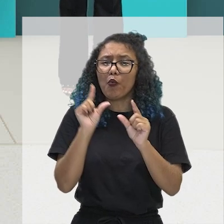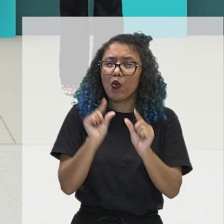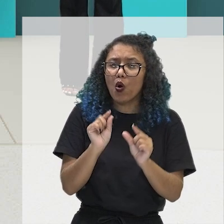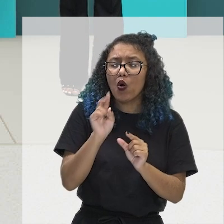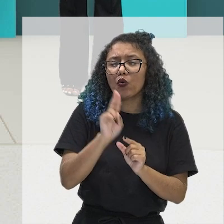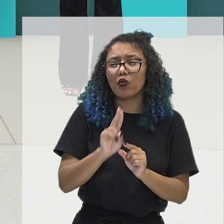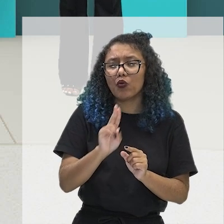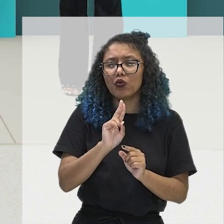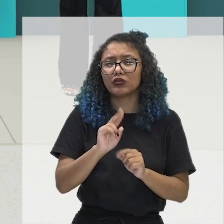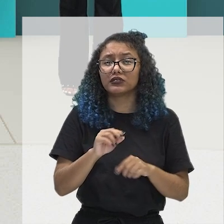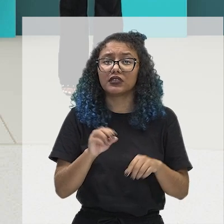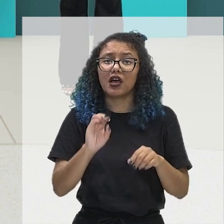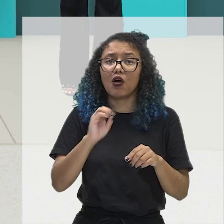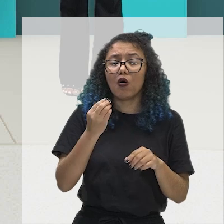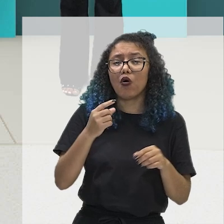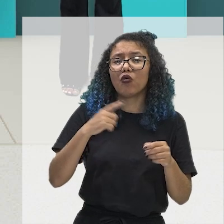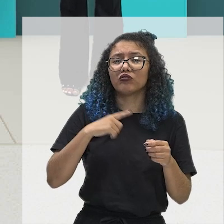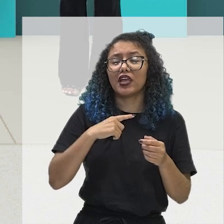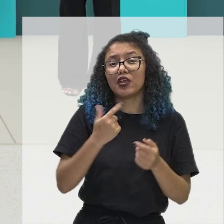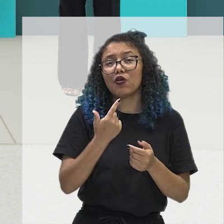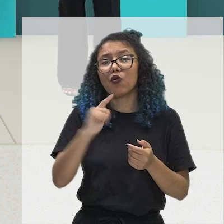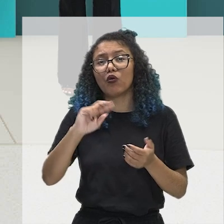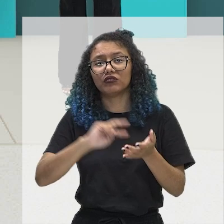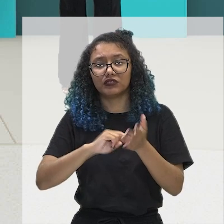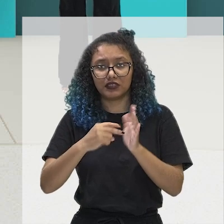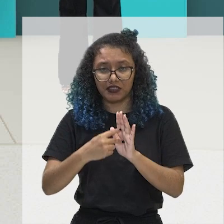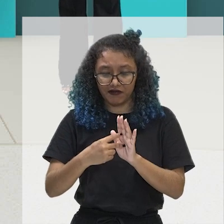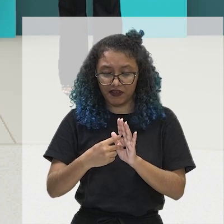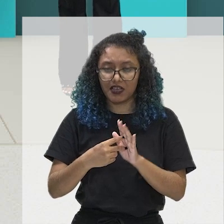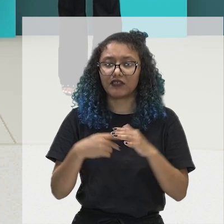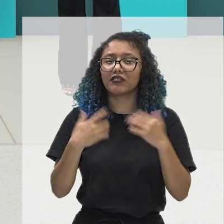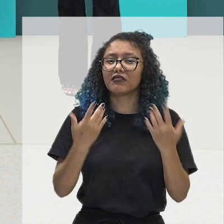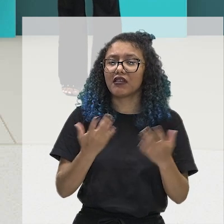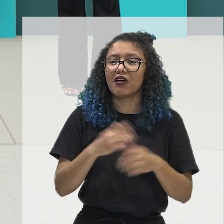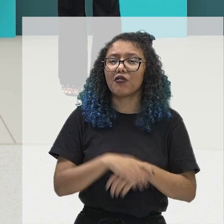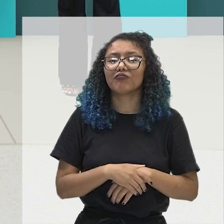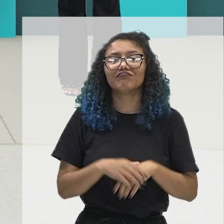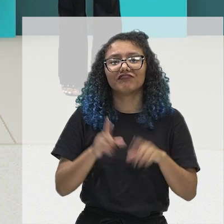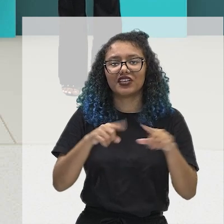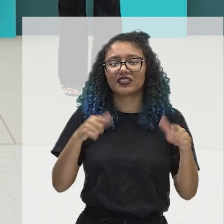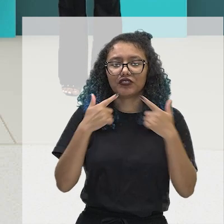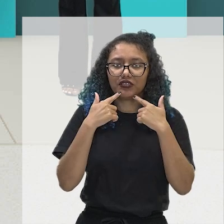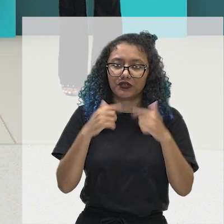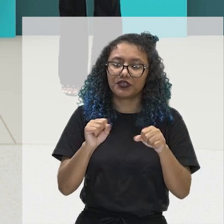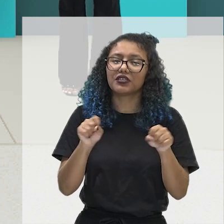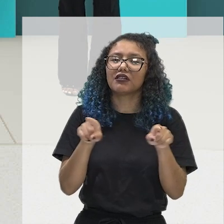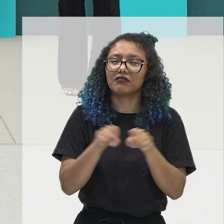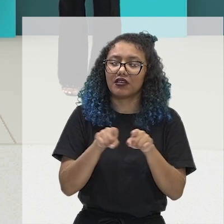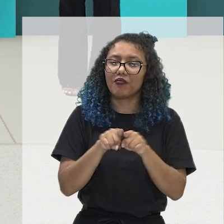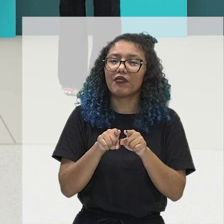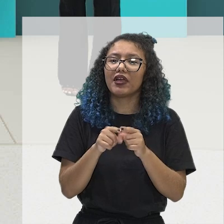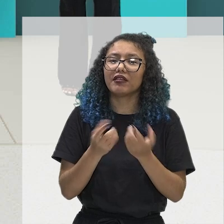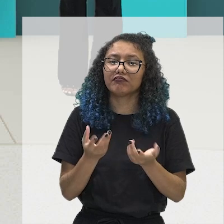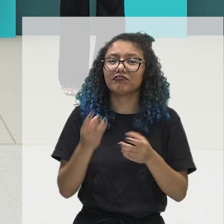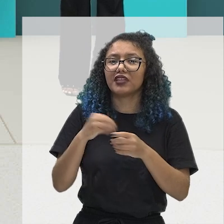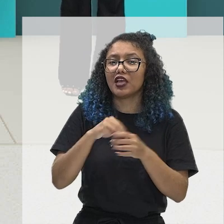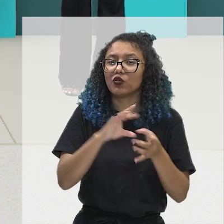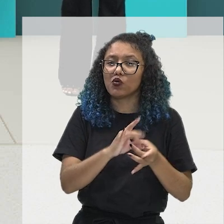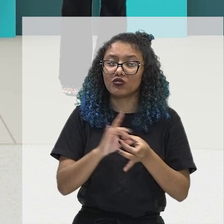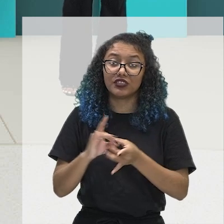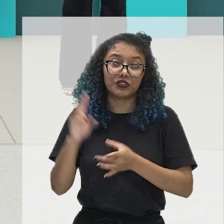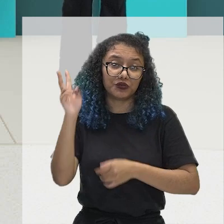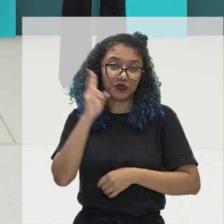diminuindo, foram ganhando outro significado. Então, a variação linguística também acontece de